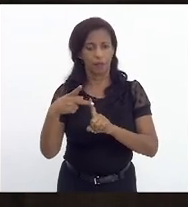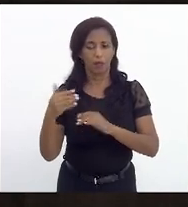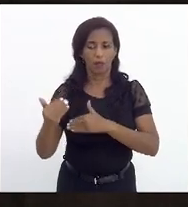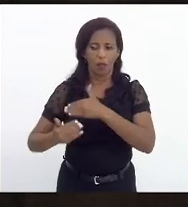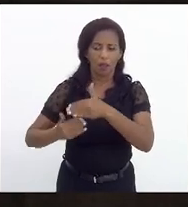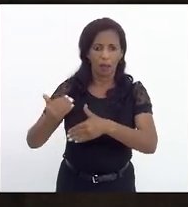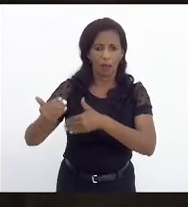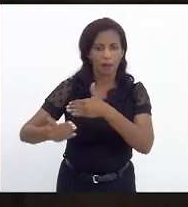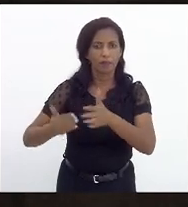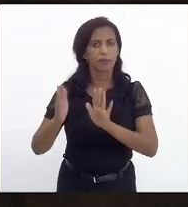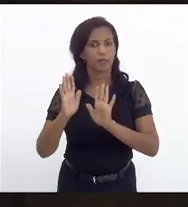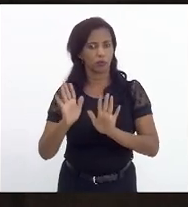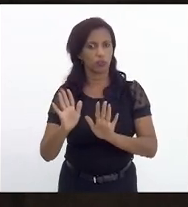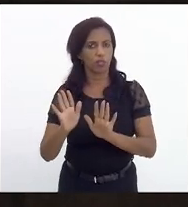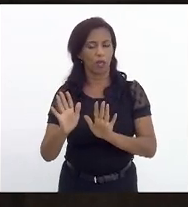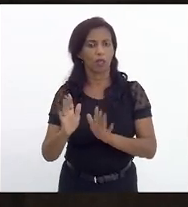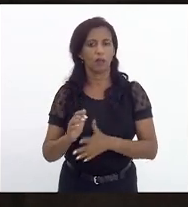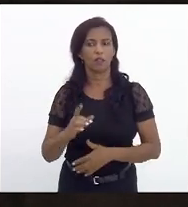avançaram muito na construção,